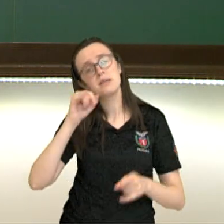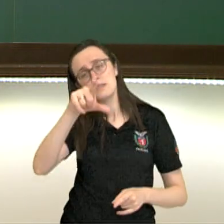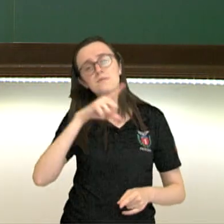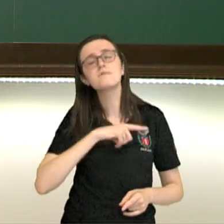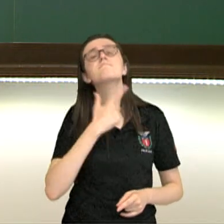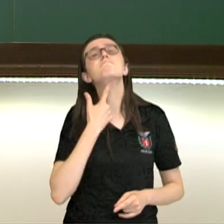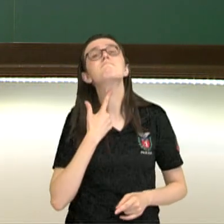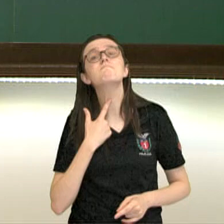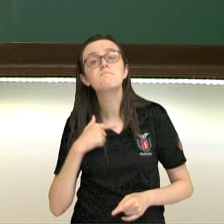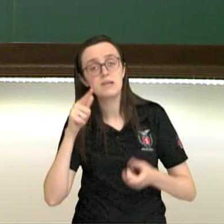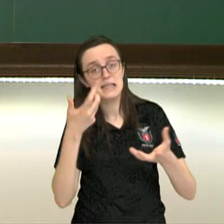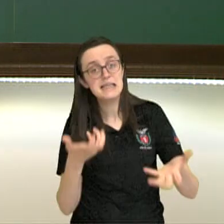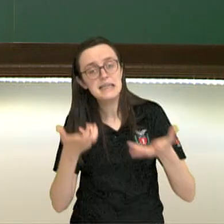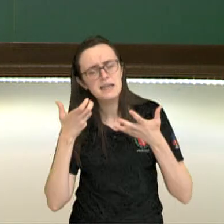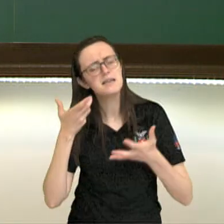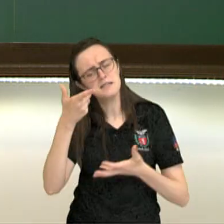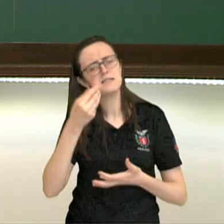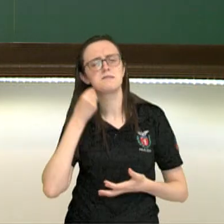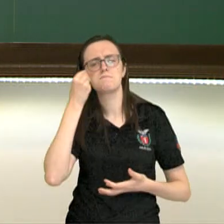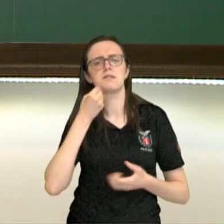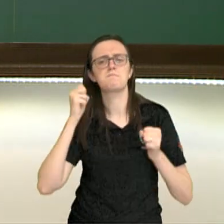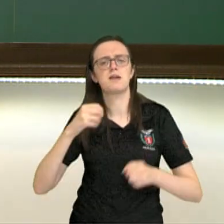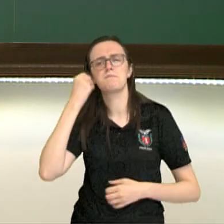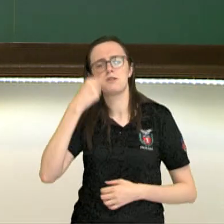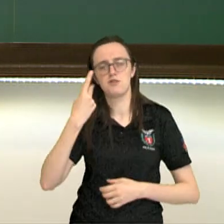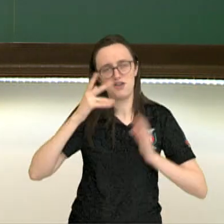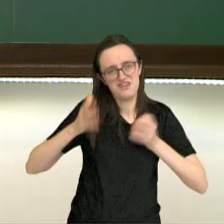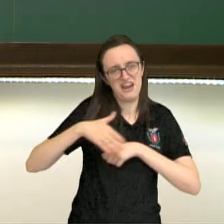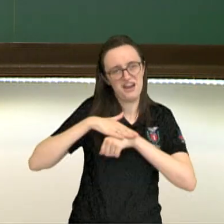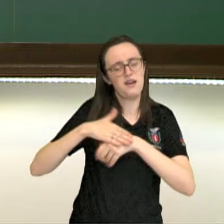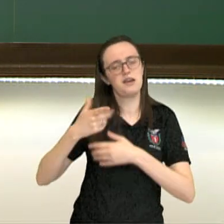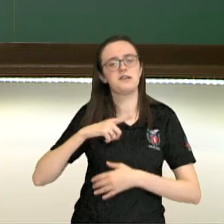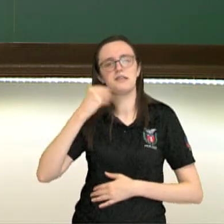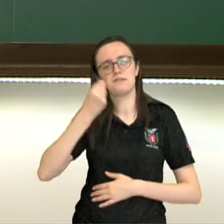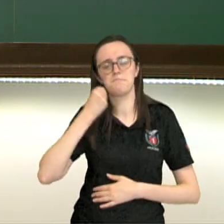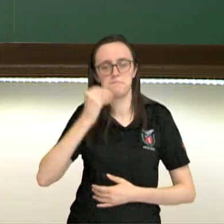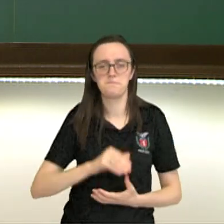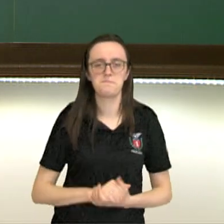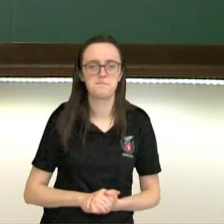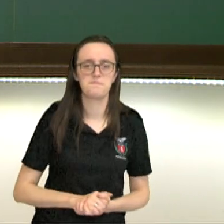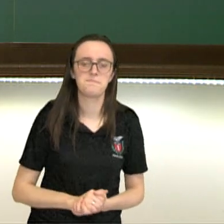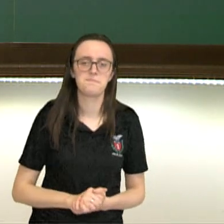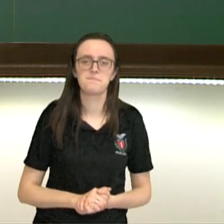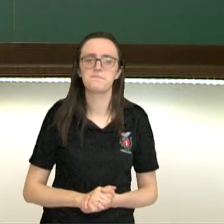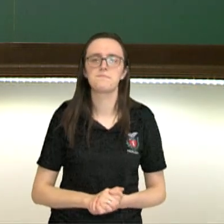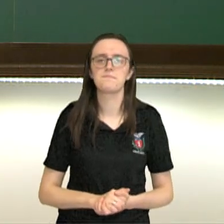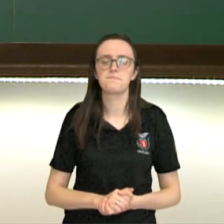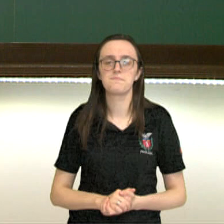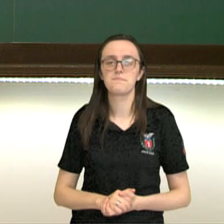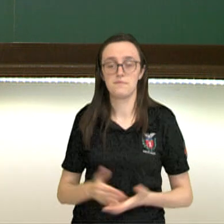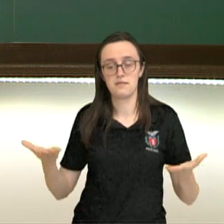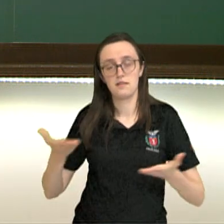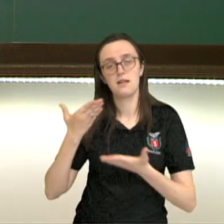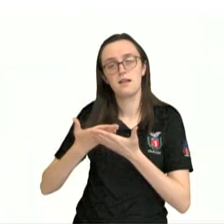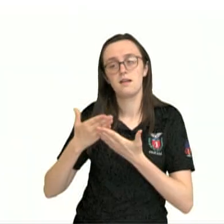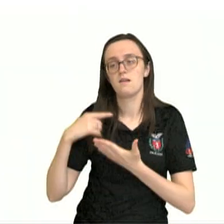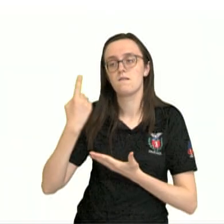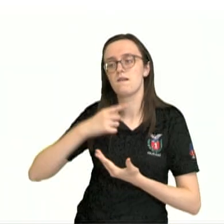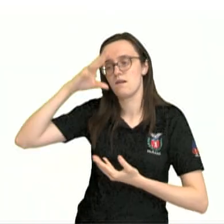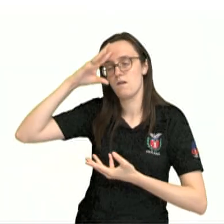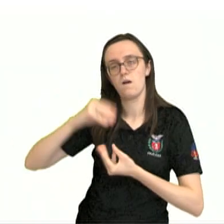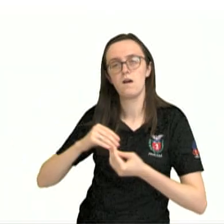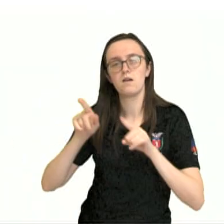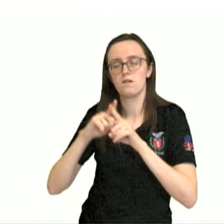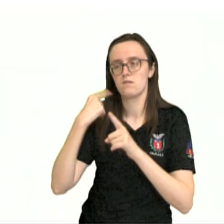tem o desejo, experimente a partir da nossa conversa aqui. Bom, pessoal, nessa aula compreendemos